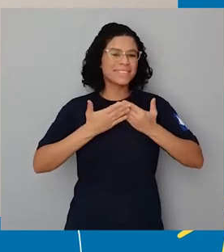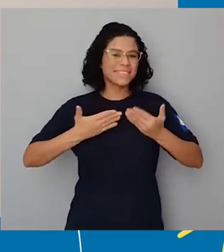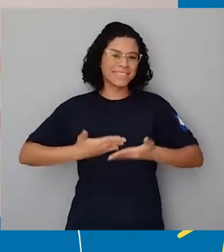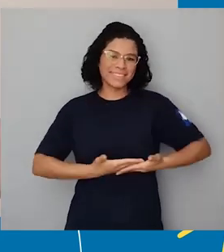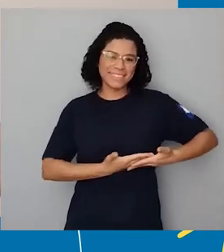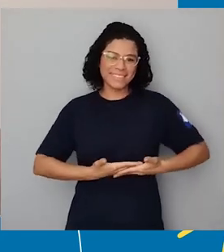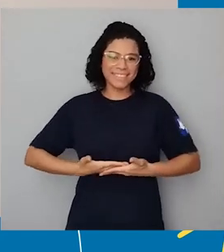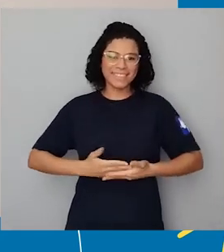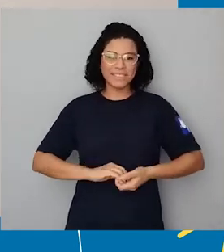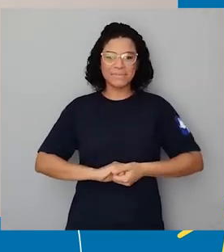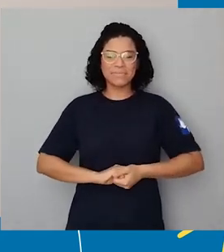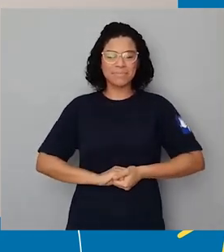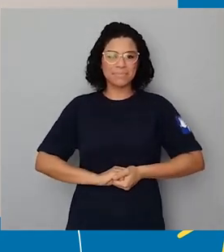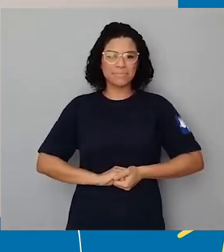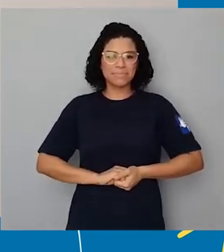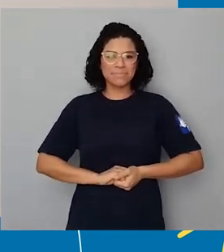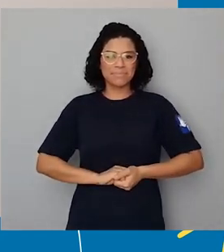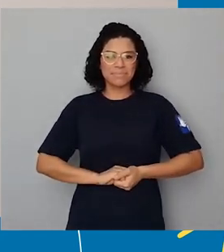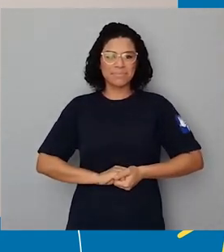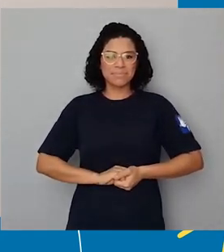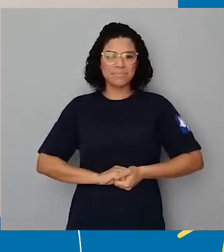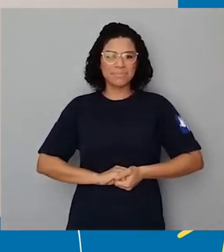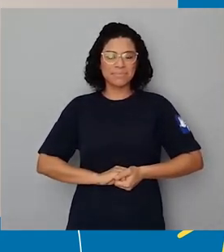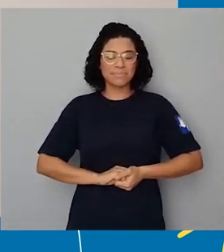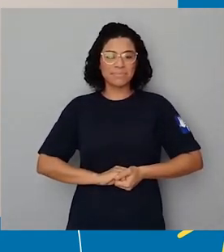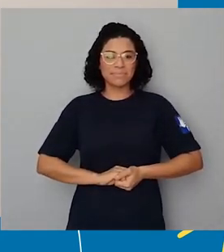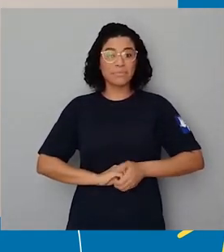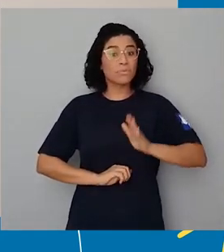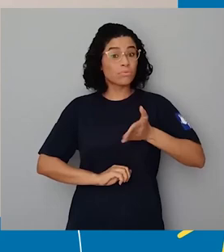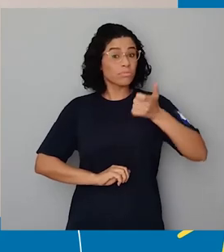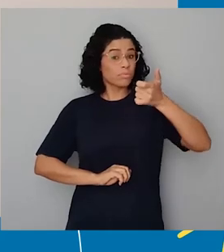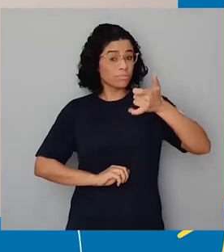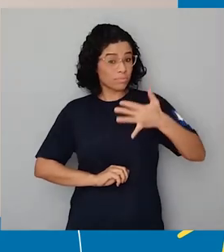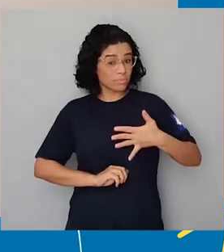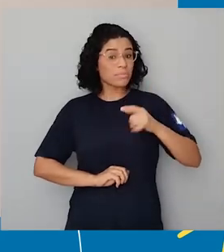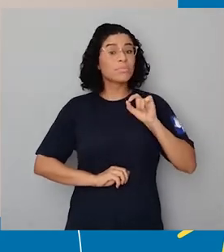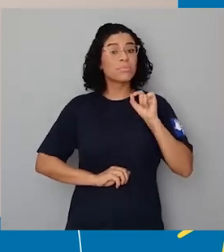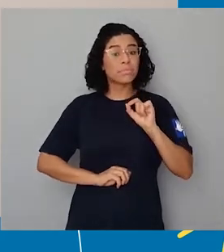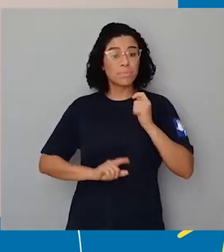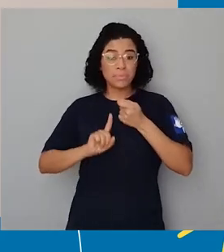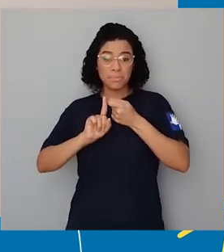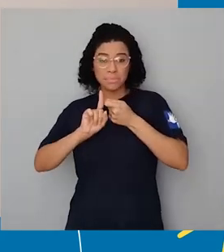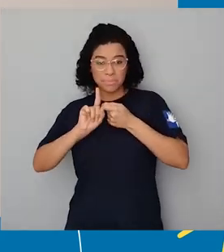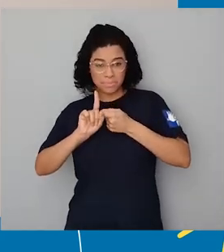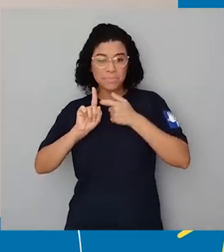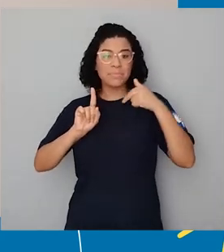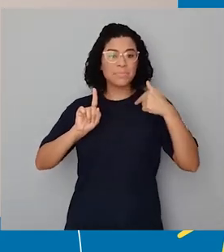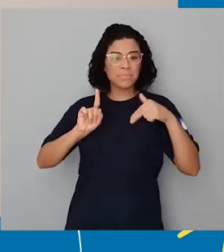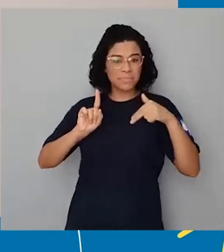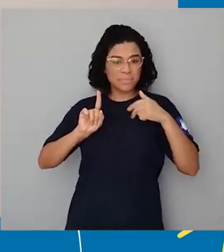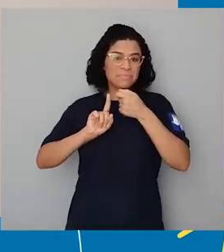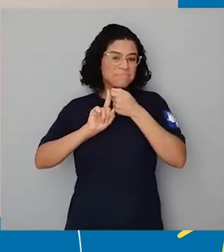do Vivências na Creche. E como falamos já, né? Mês de novembro e